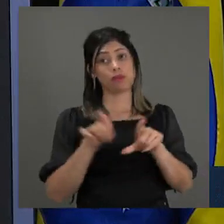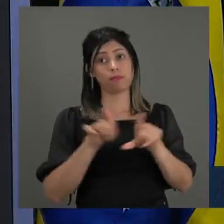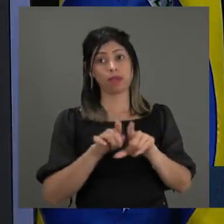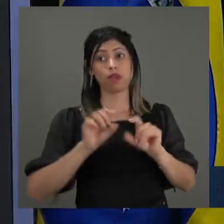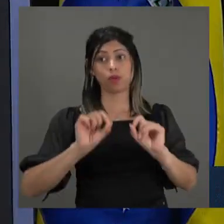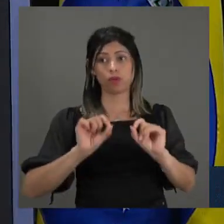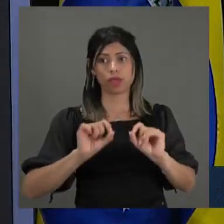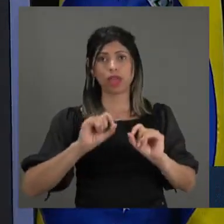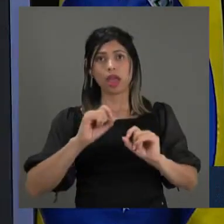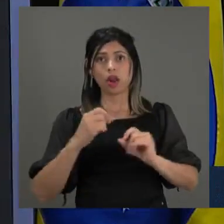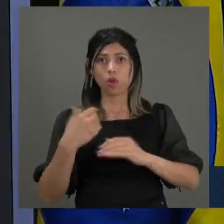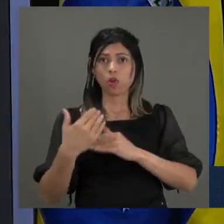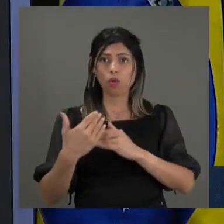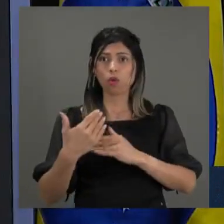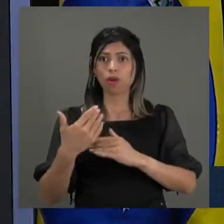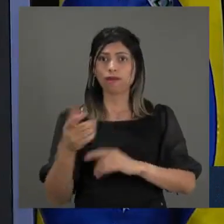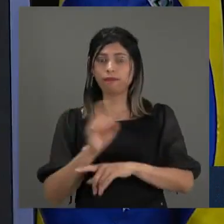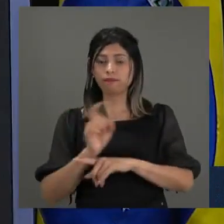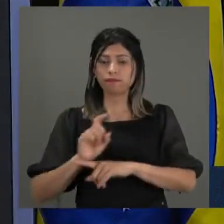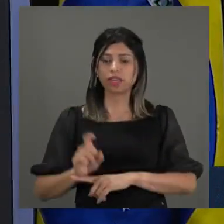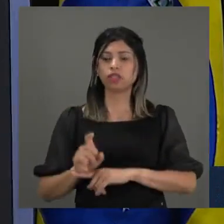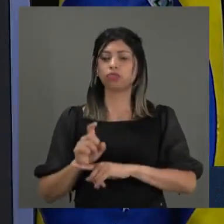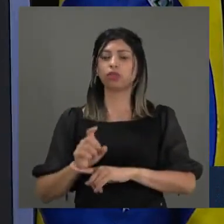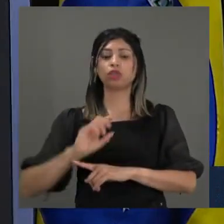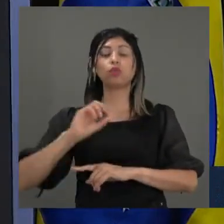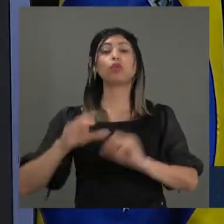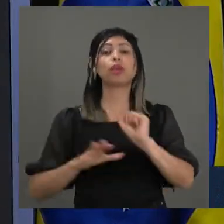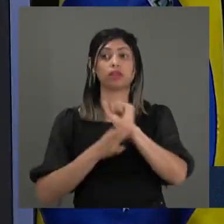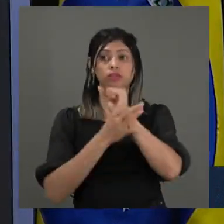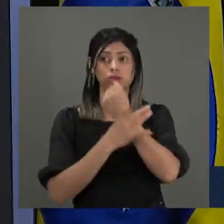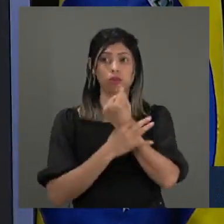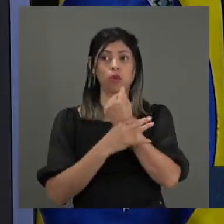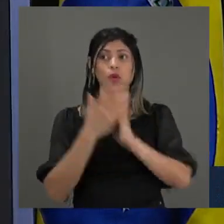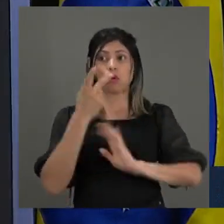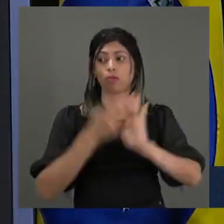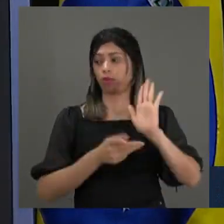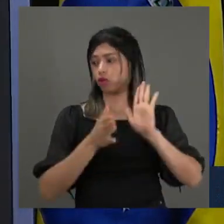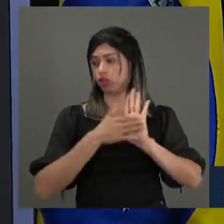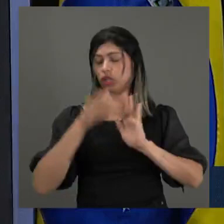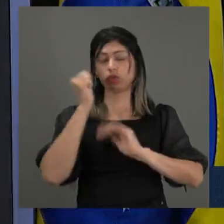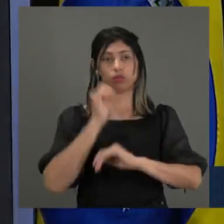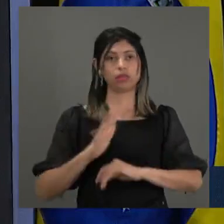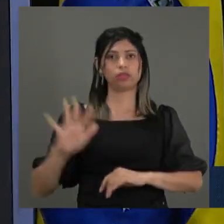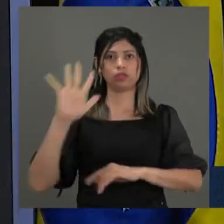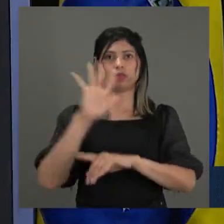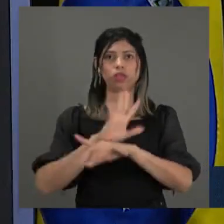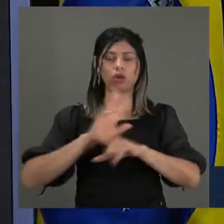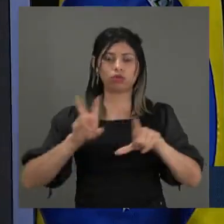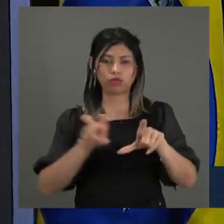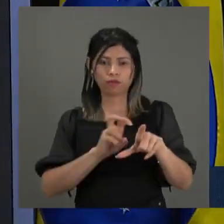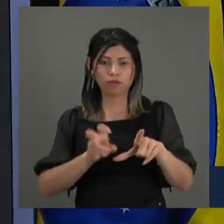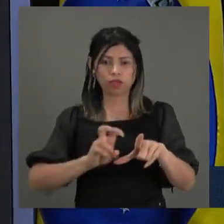os investimentos para assegurar o cumprimento das metas do Plano Nacional de Fertilizantes.